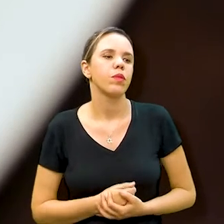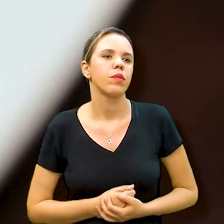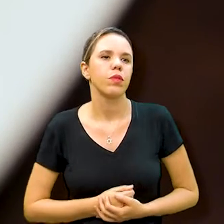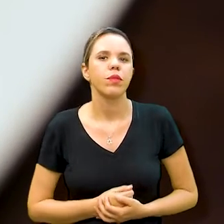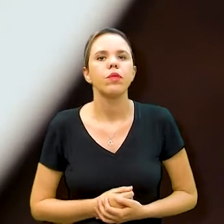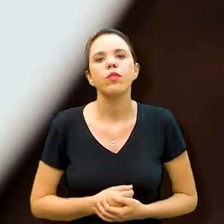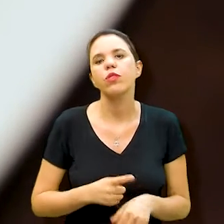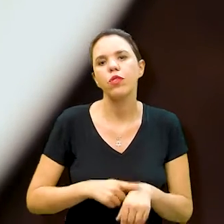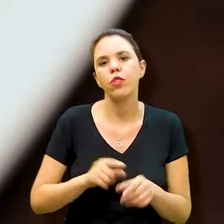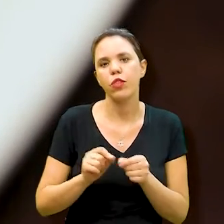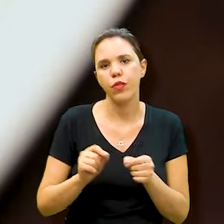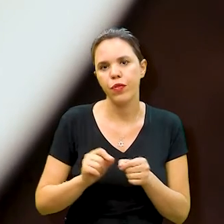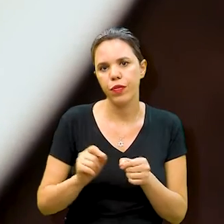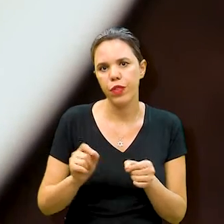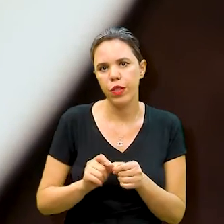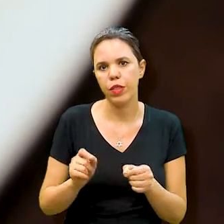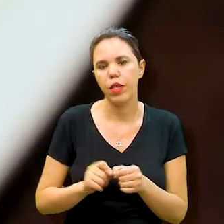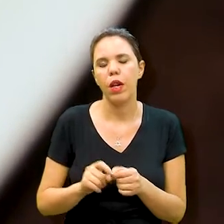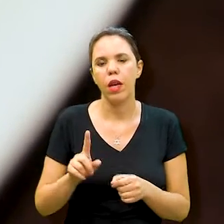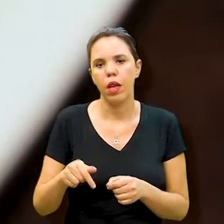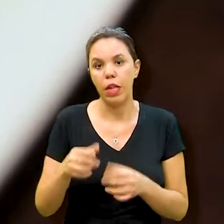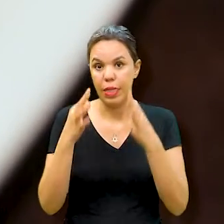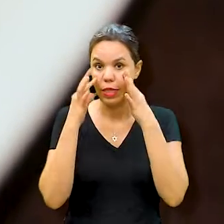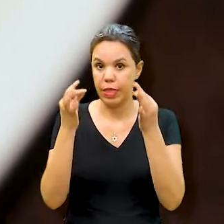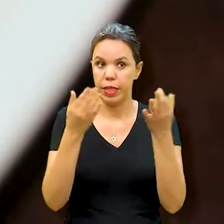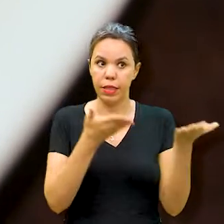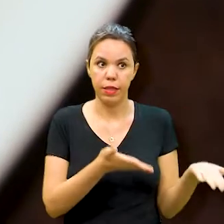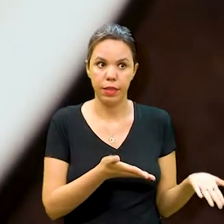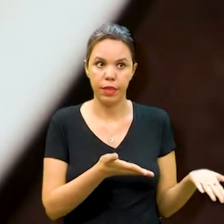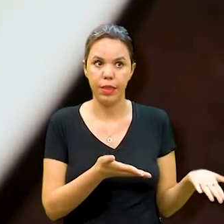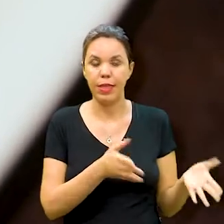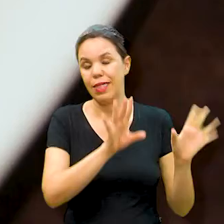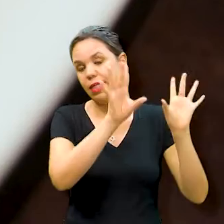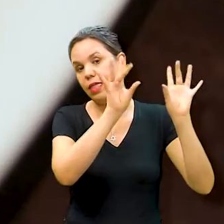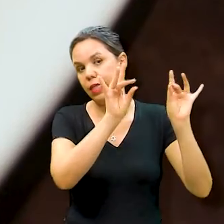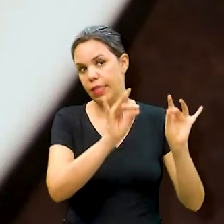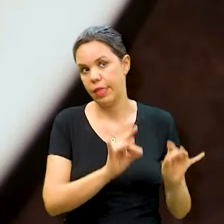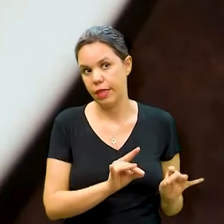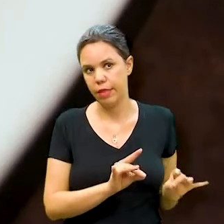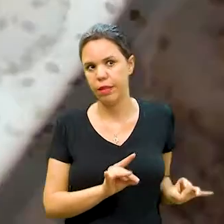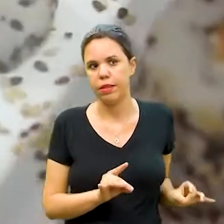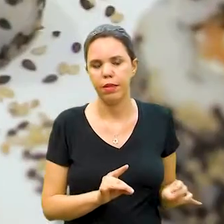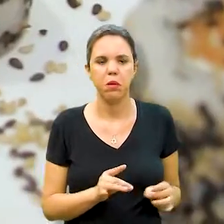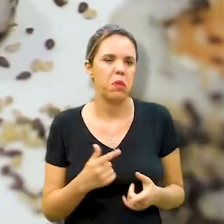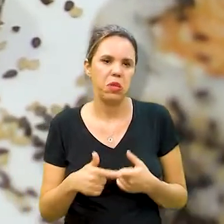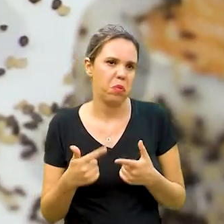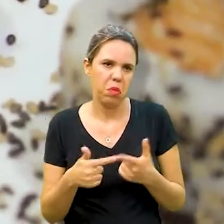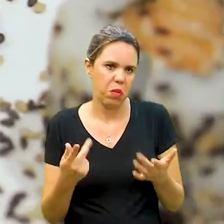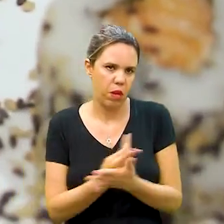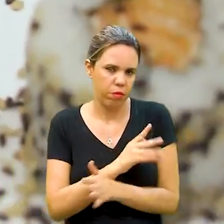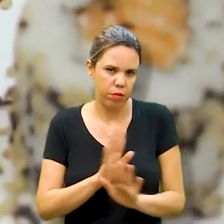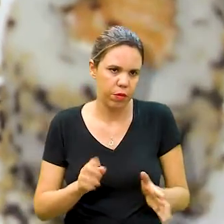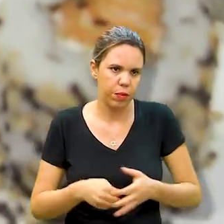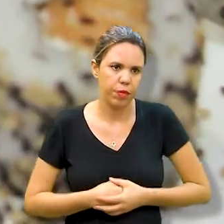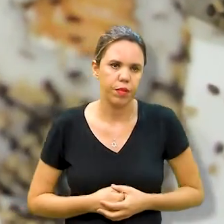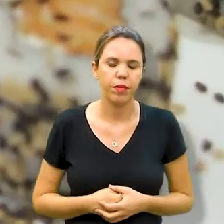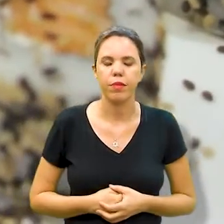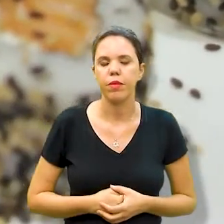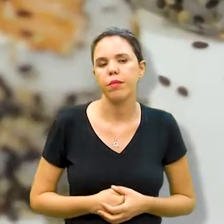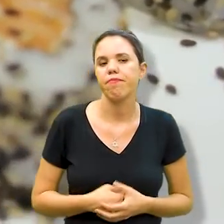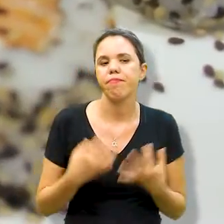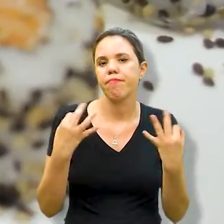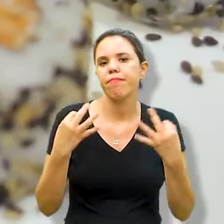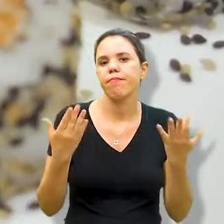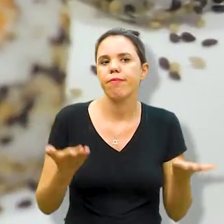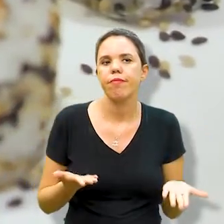adquirir E aí na hora de fazer né prestar atenção nesse nesses detalhes para não nada dá errado não